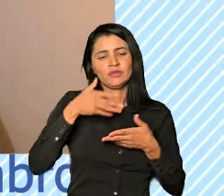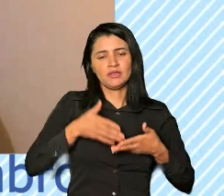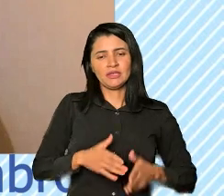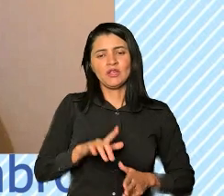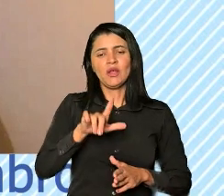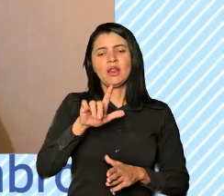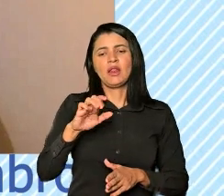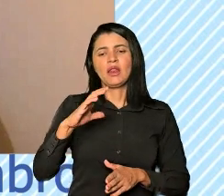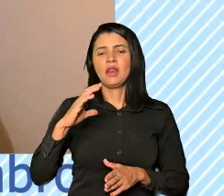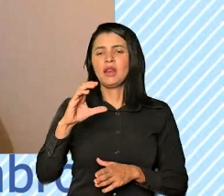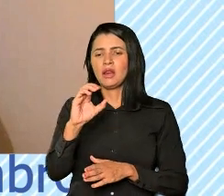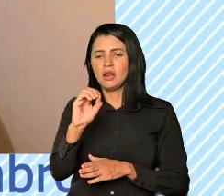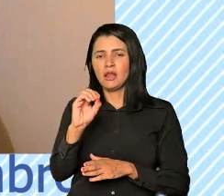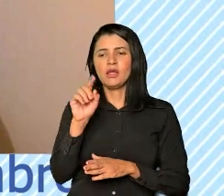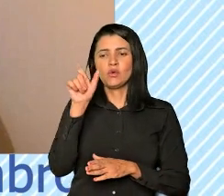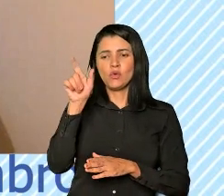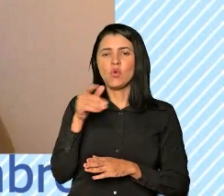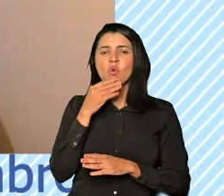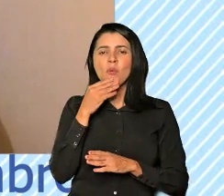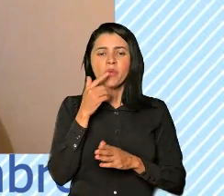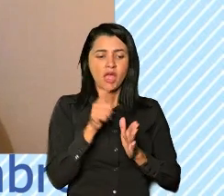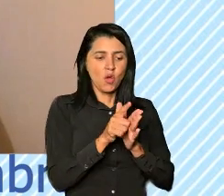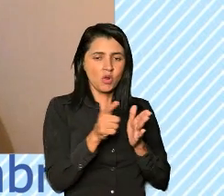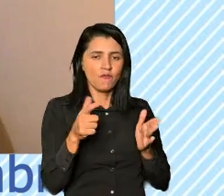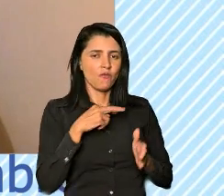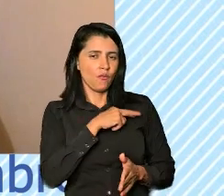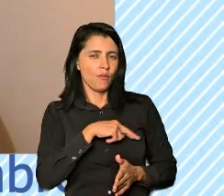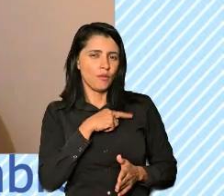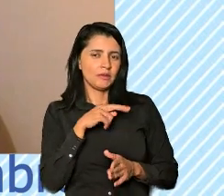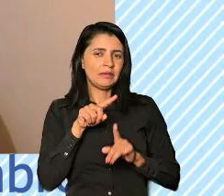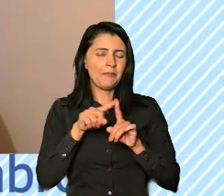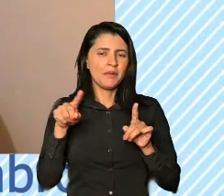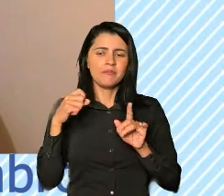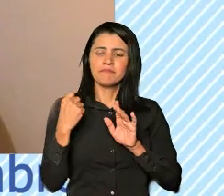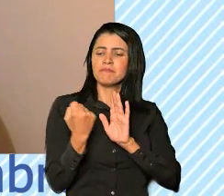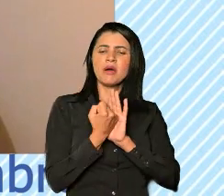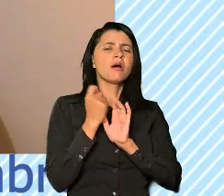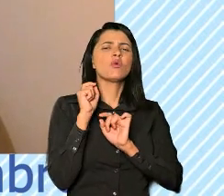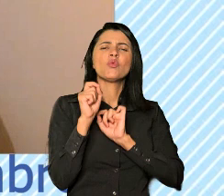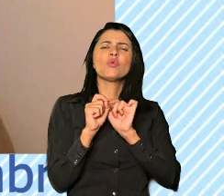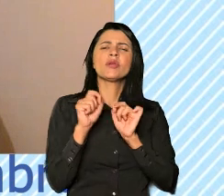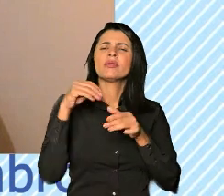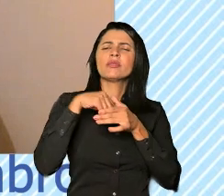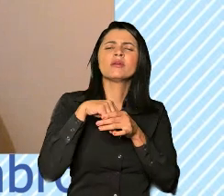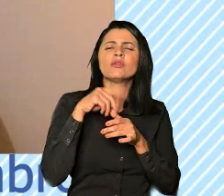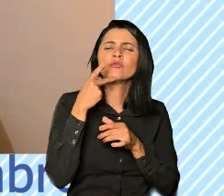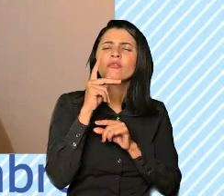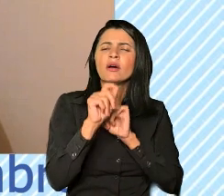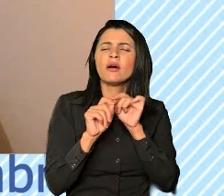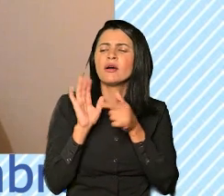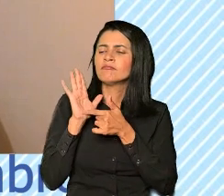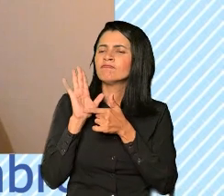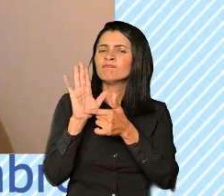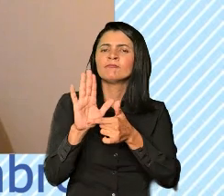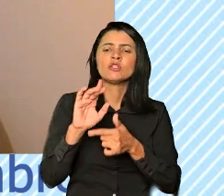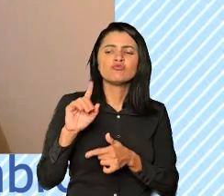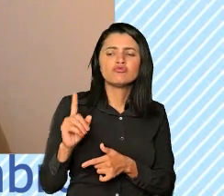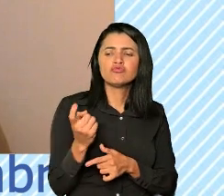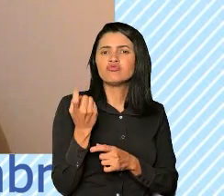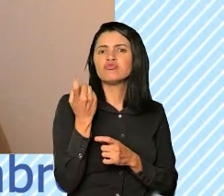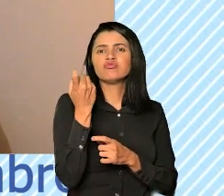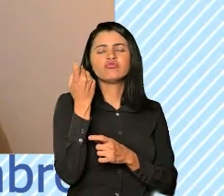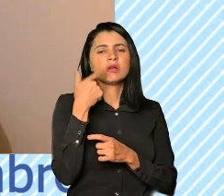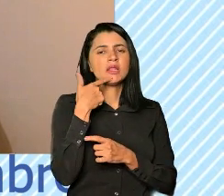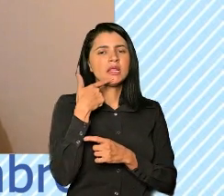e é um livro que é um romance, mas que marca a unificação da